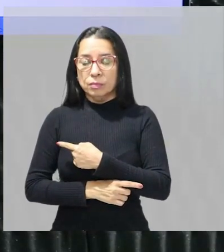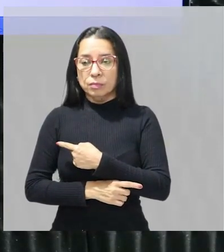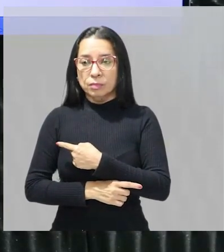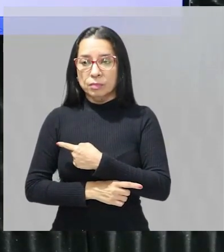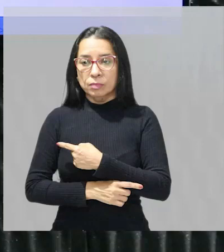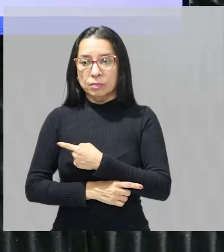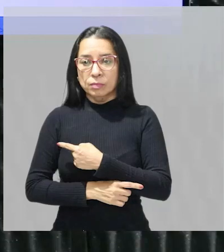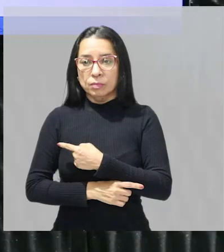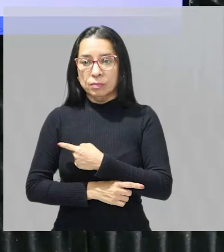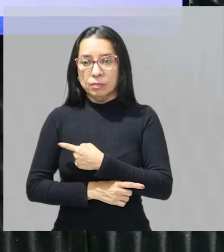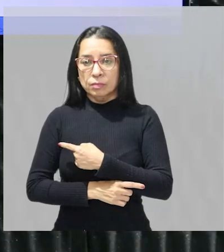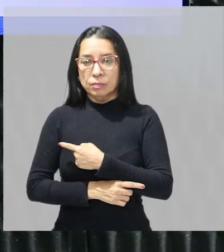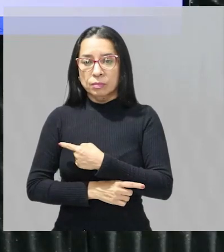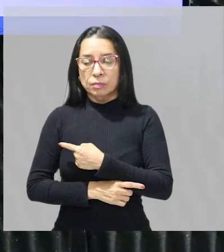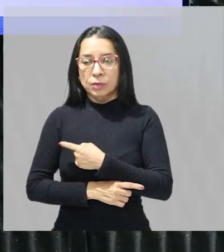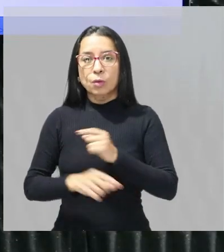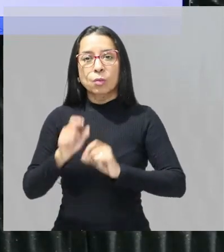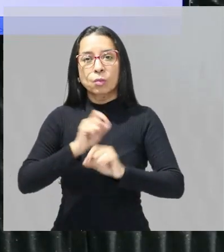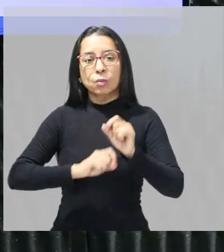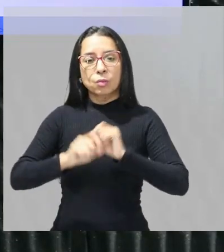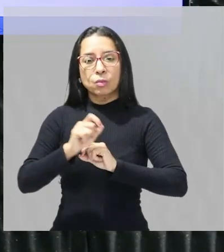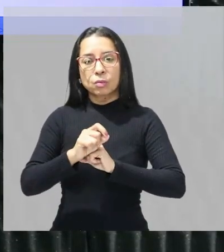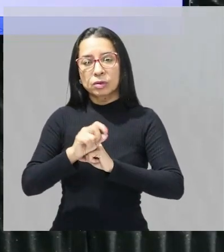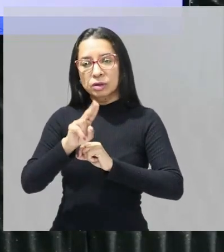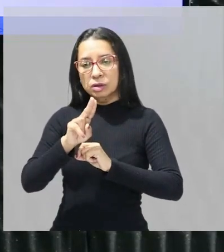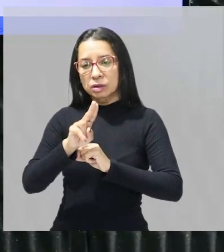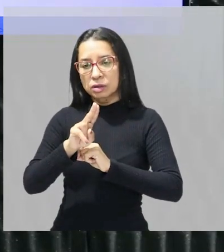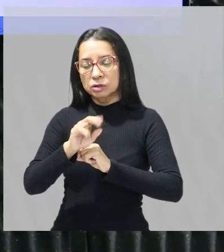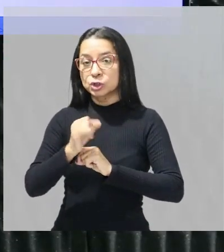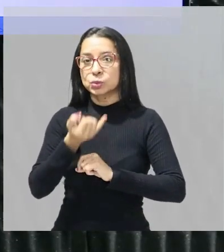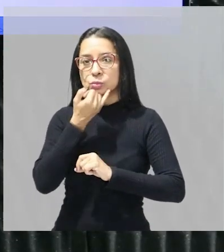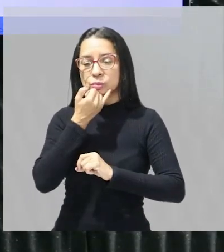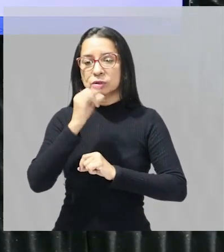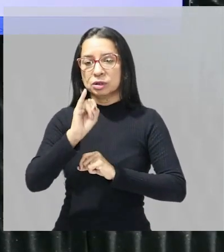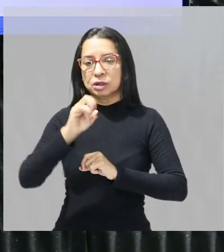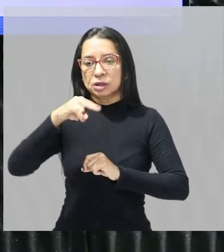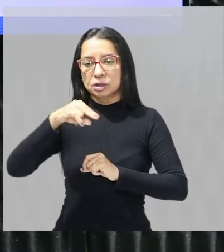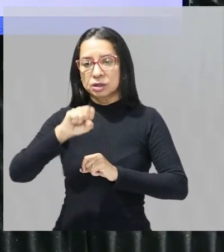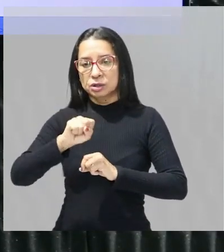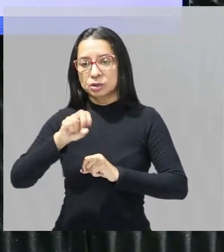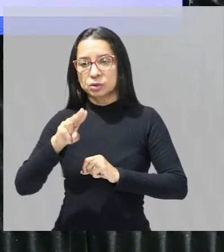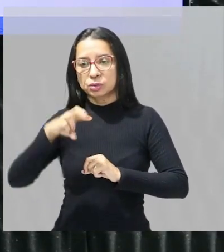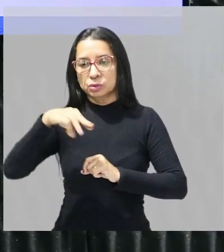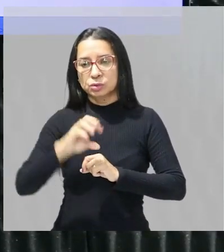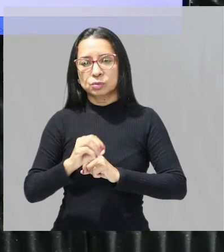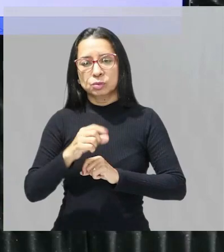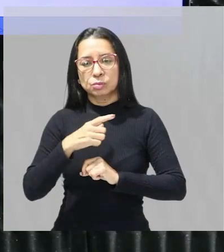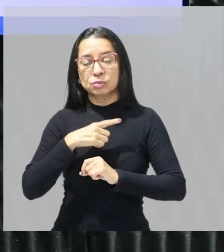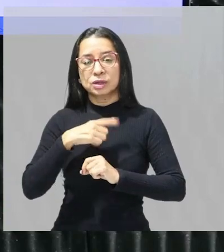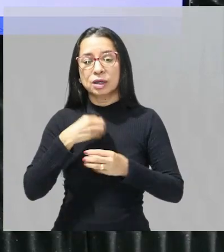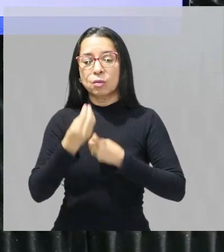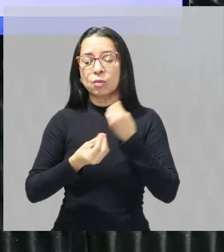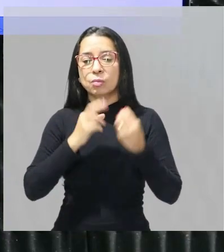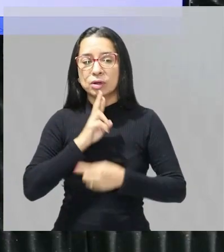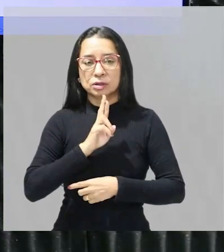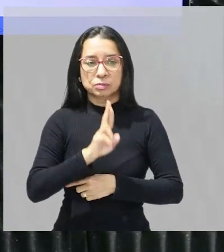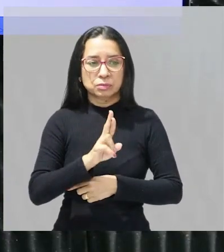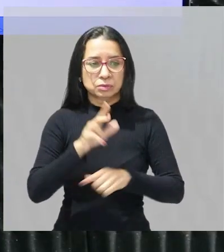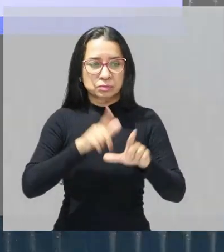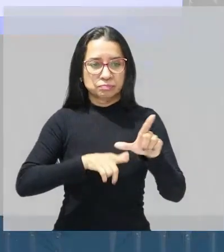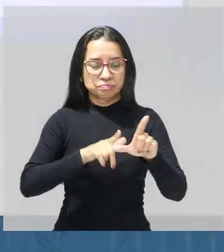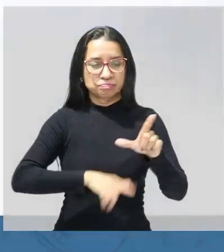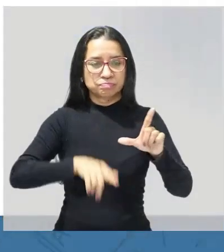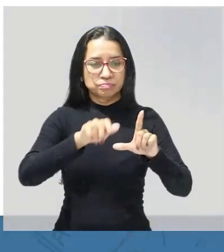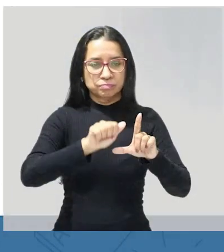insumo citado explica em quê? Ou seja, o que este insumo que o texto está me citando vai trazer como consequência? Redução nos lucros da